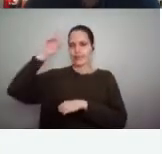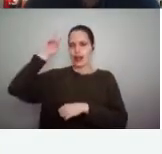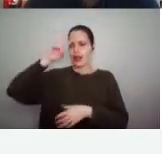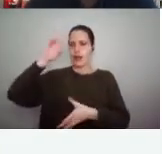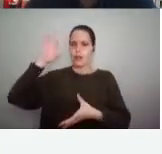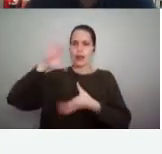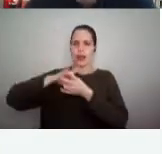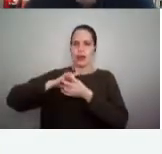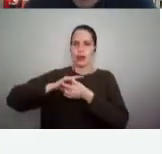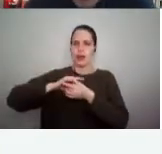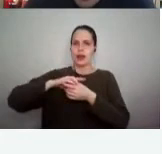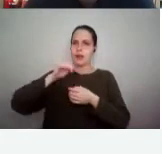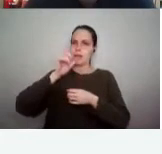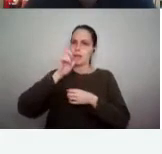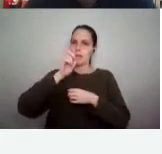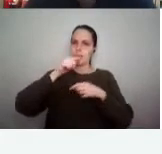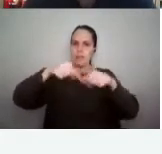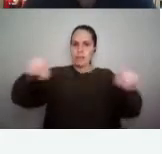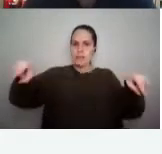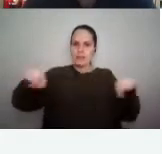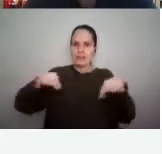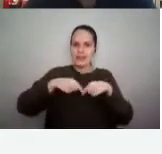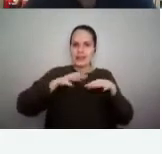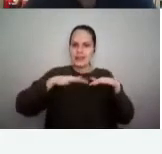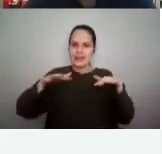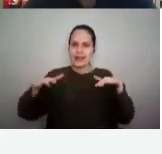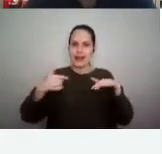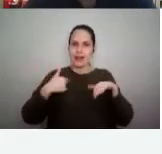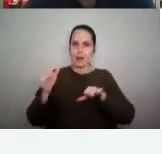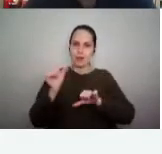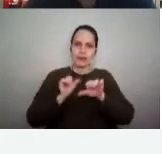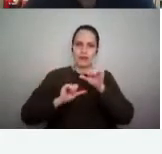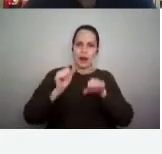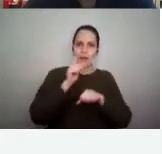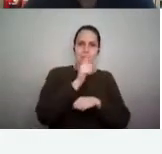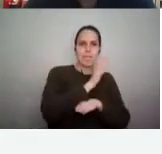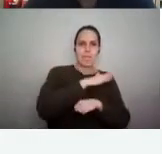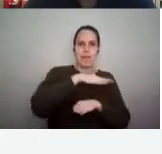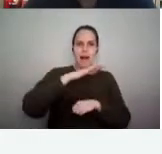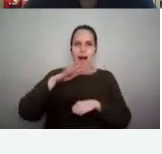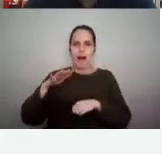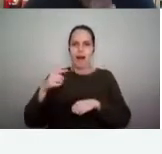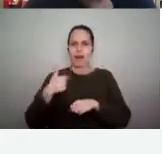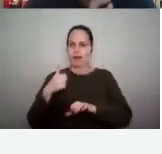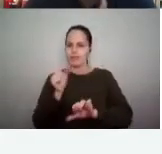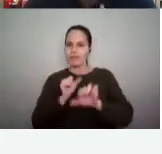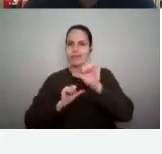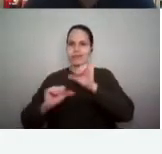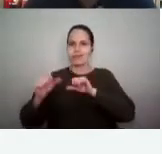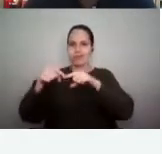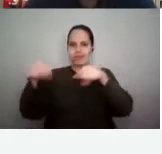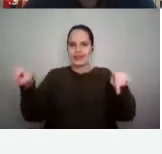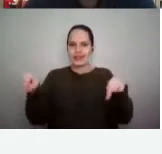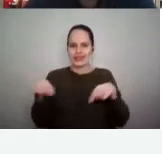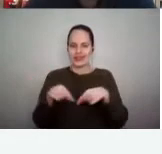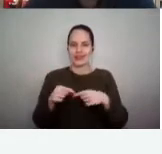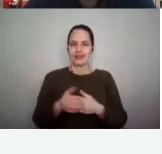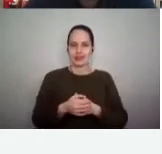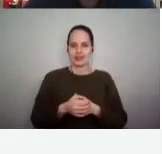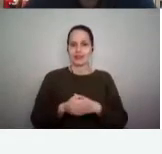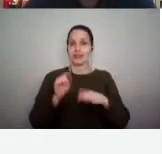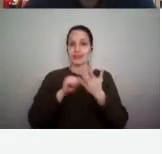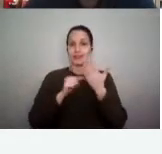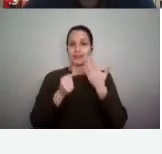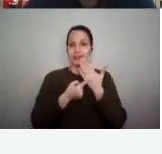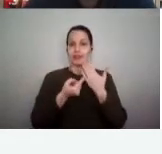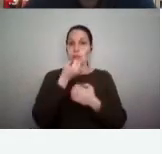piscina. Tá? Olha que metáfora interessante para a gente trabalhar, né? Daria um bom debate, né? Transformar